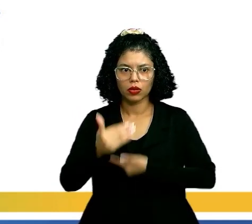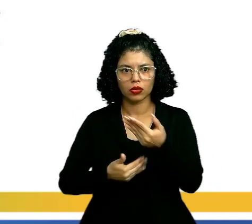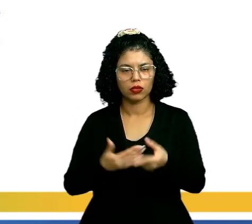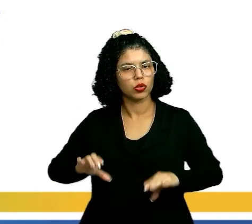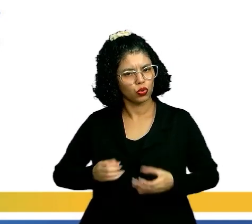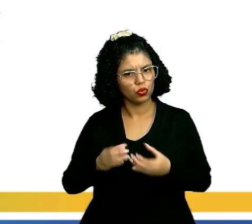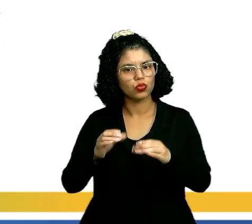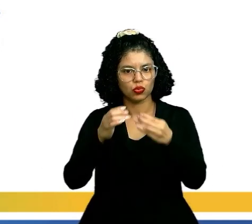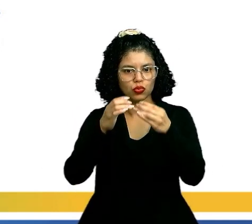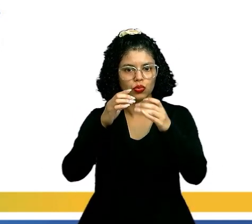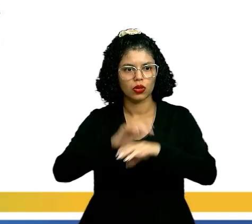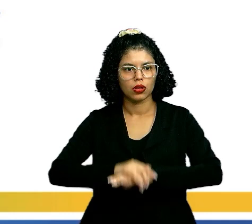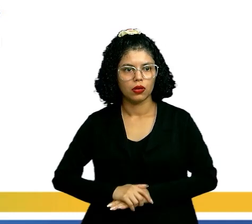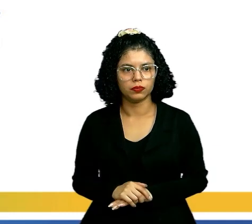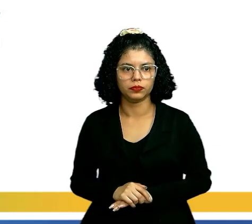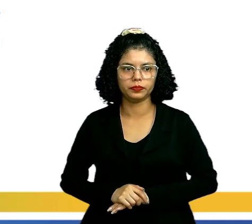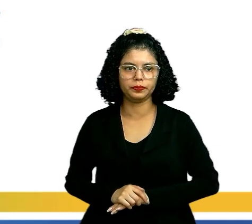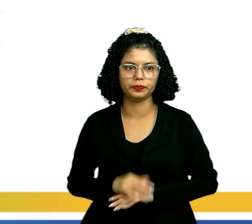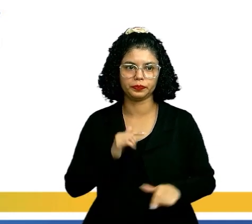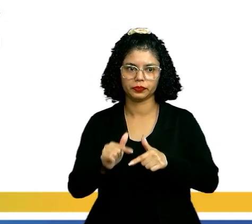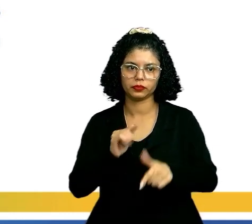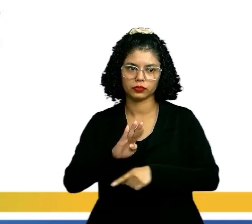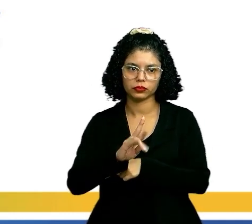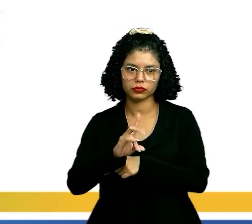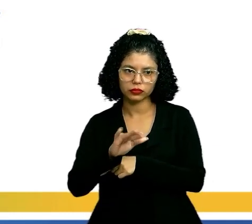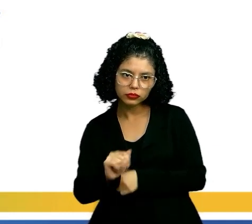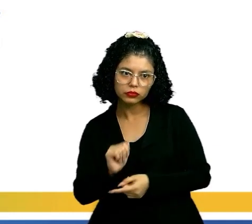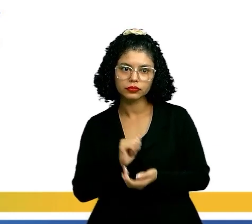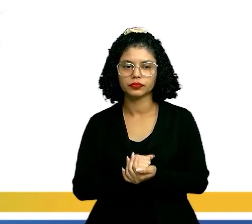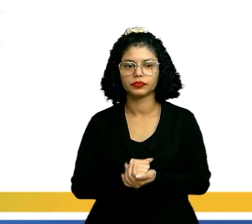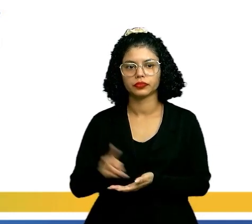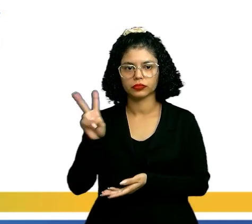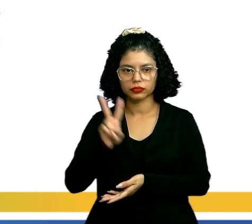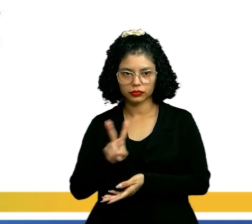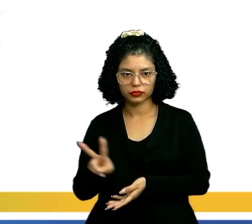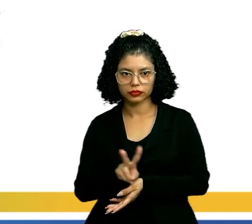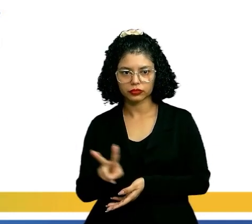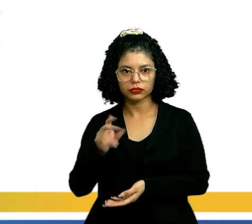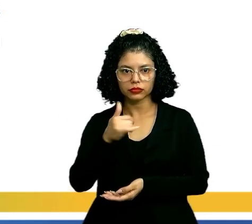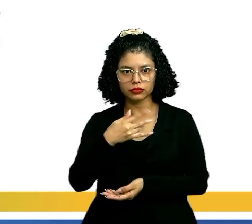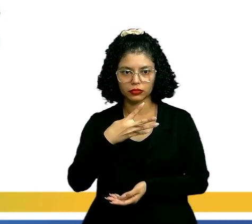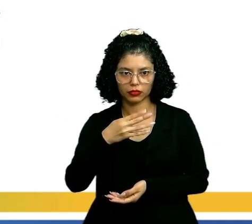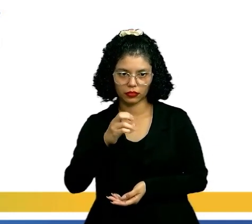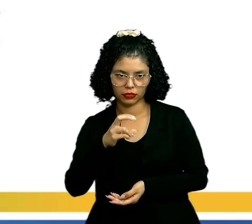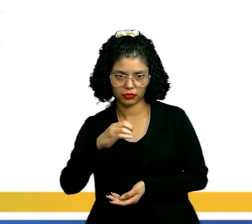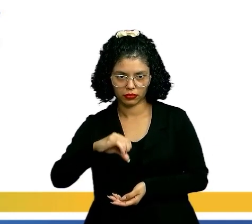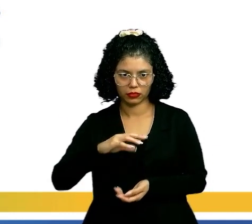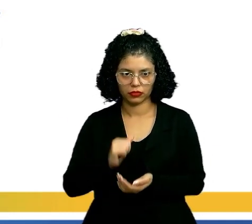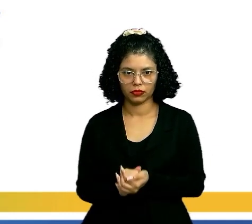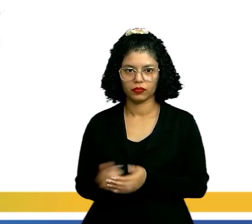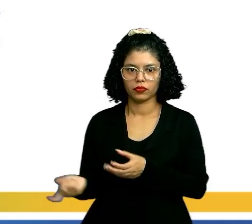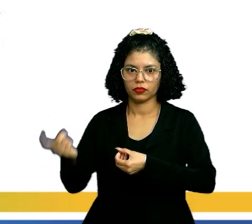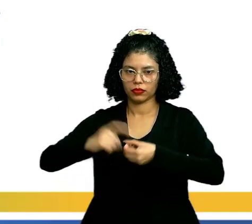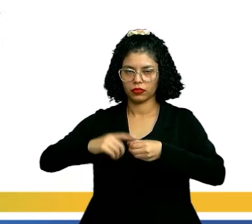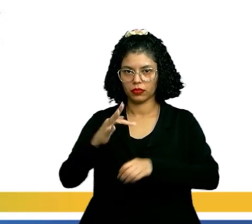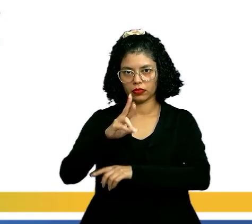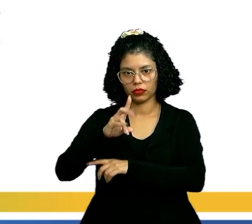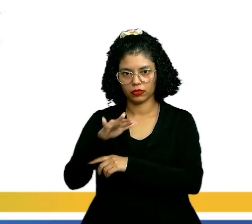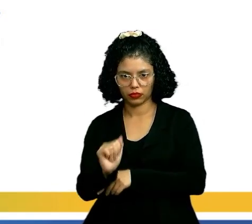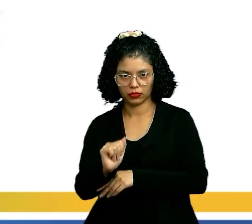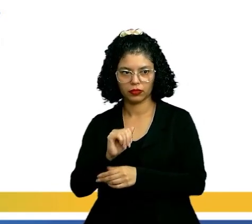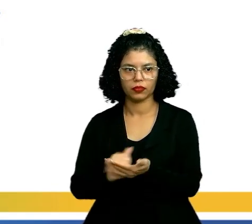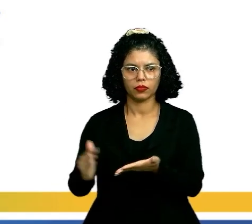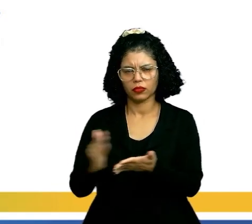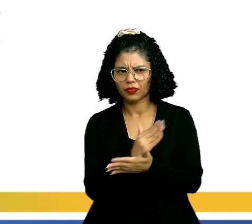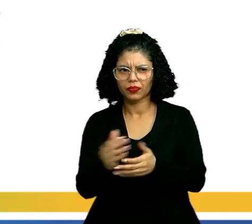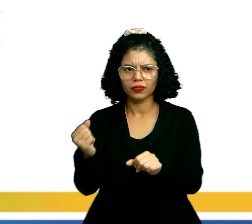no processo escultórico. Trabalhou em Bolonha, Veneza. Em 1495 volta para